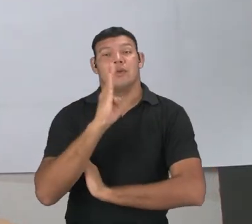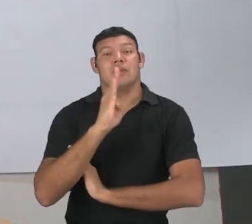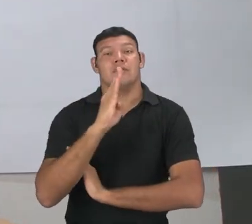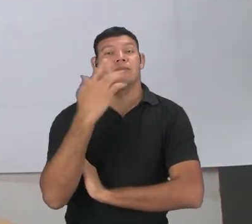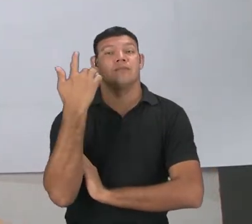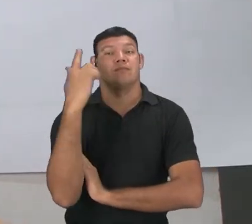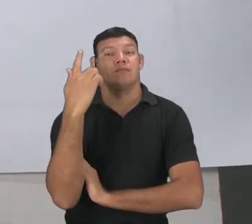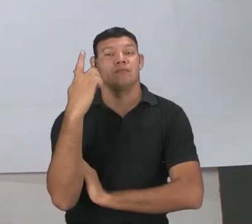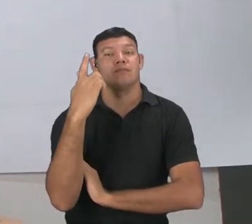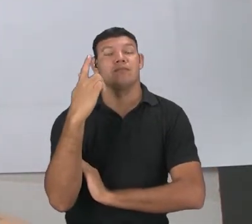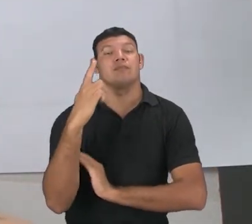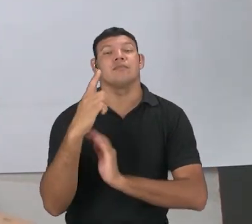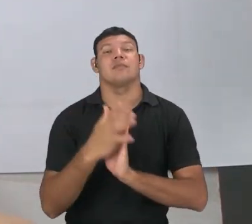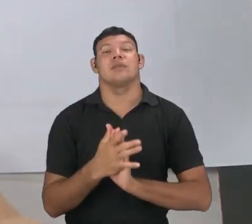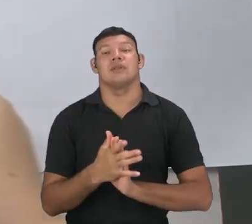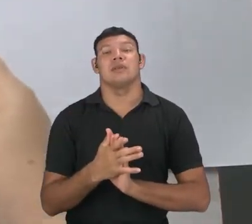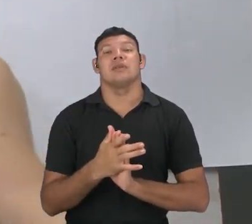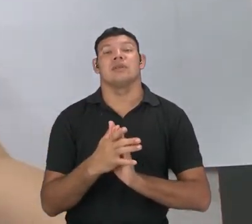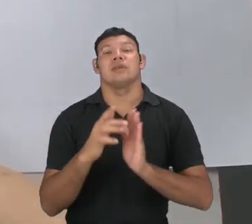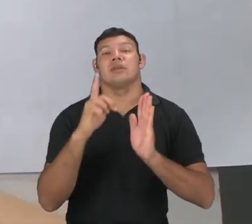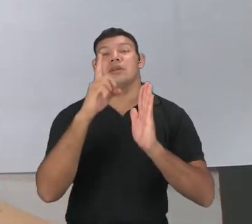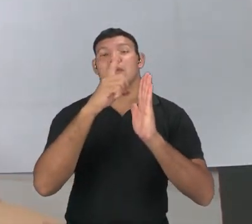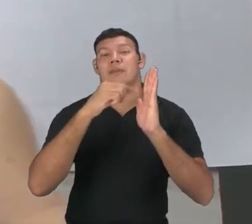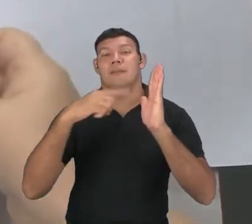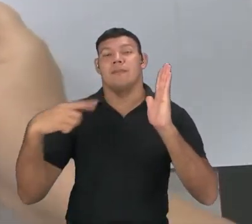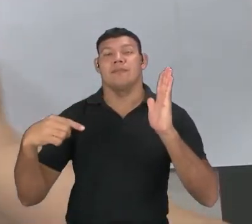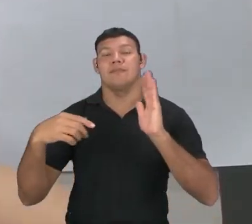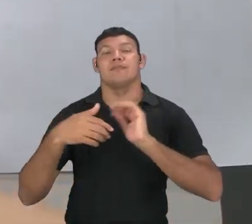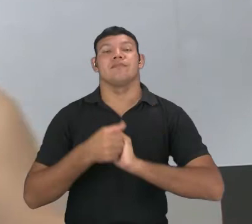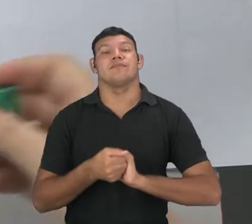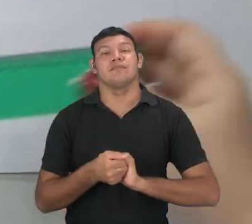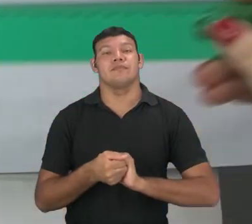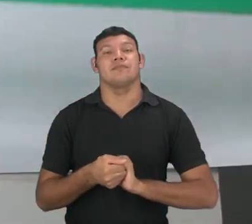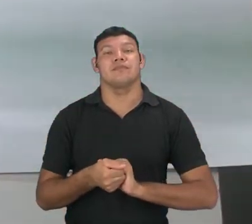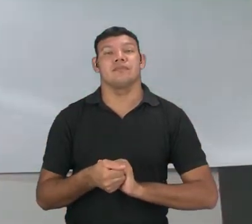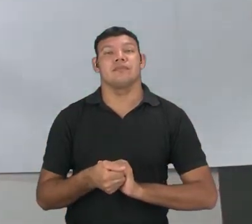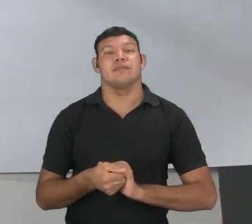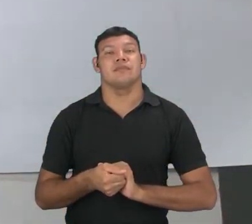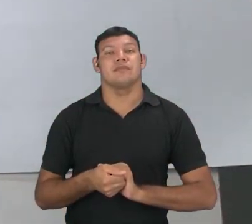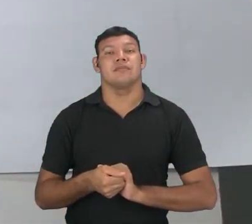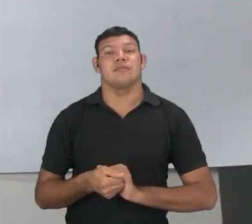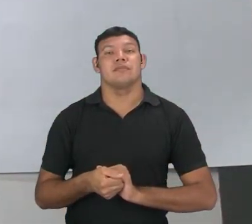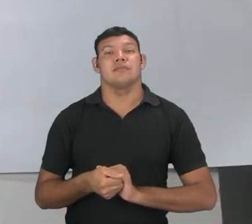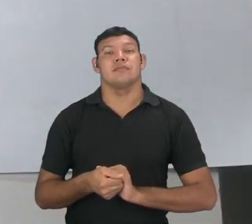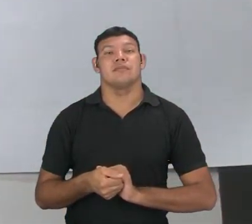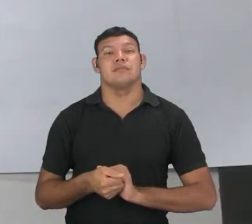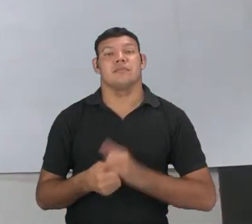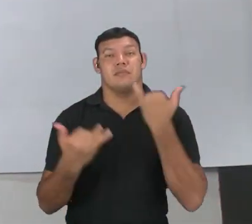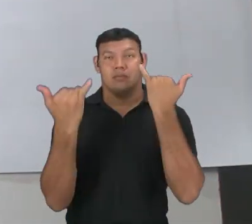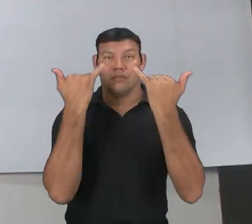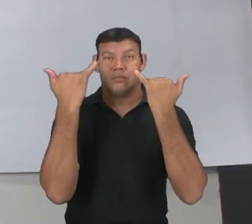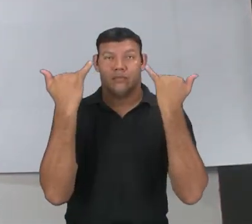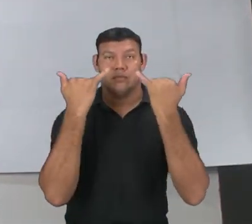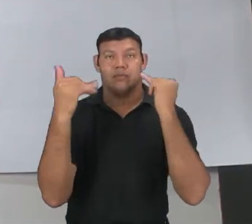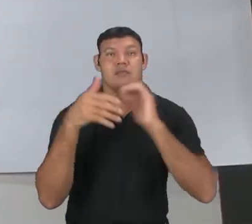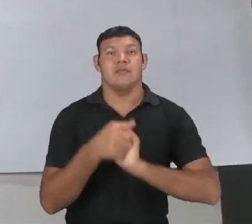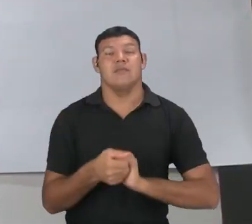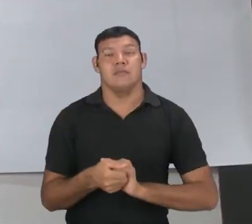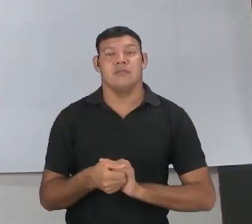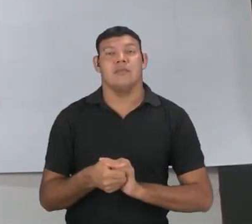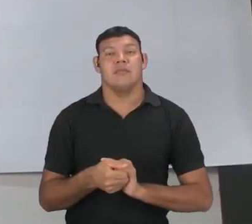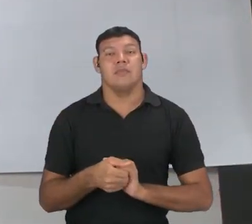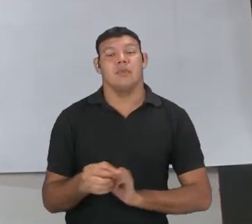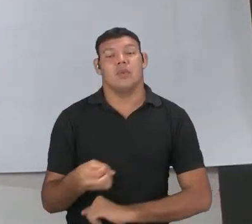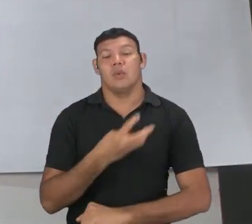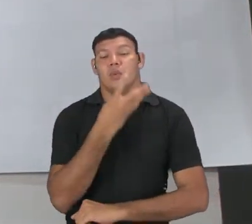é o órgão que faz as pesquisas. Olha só, o IBGE, né? E aí nós temos as informações